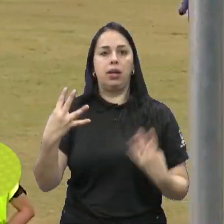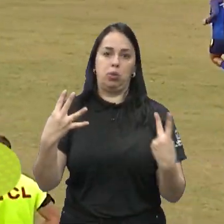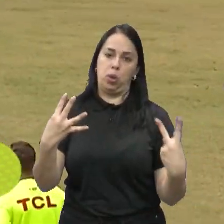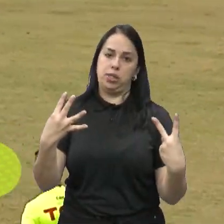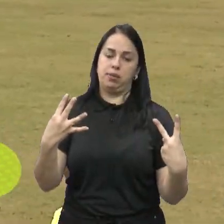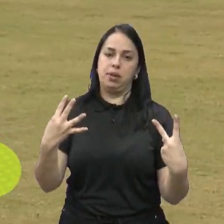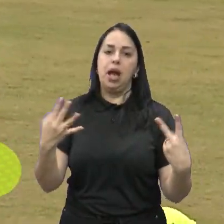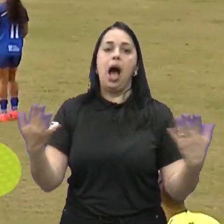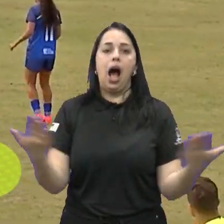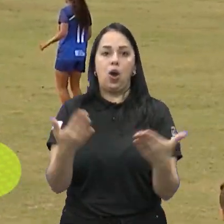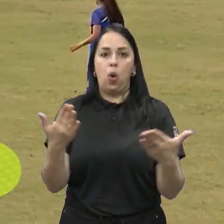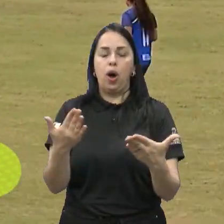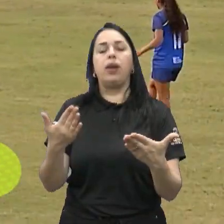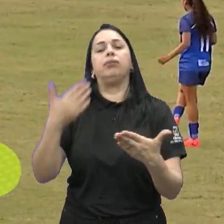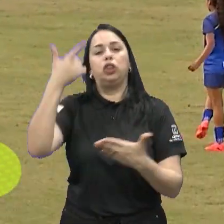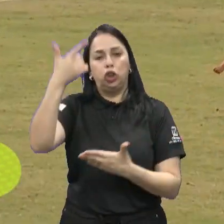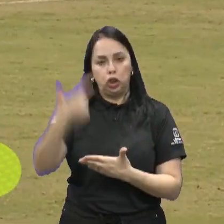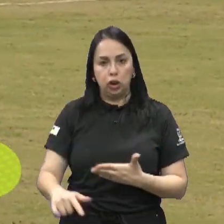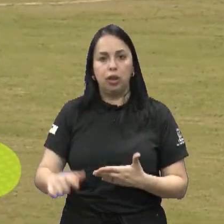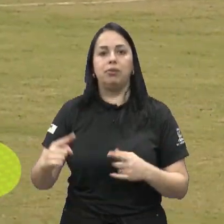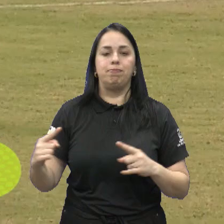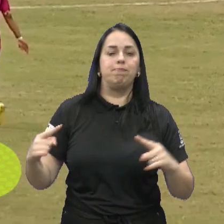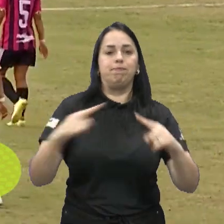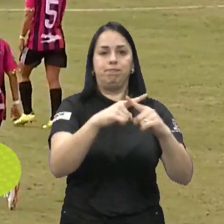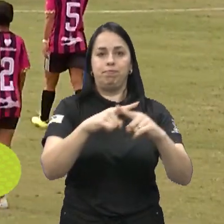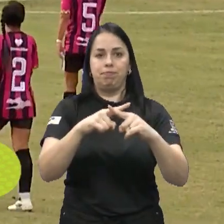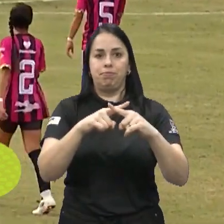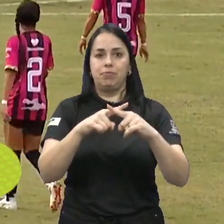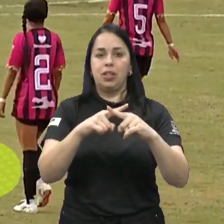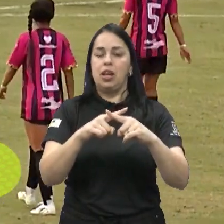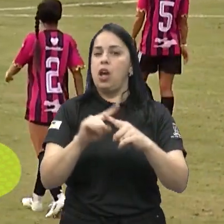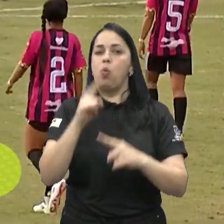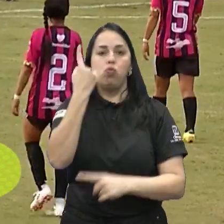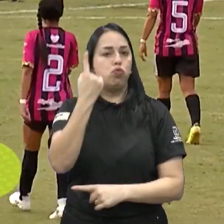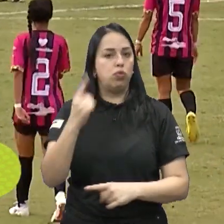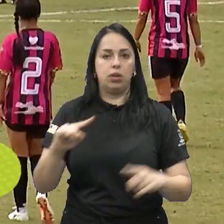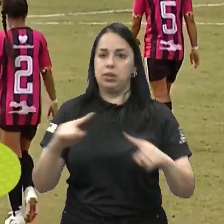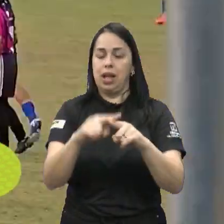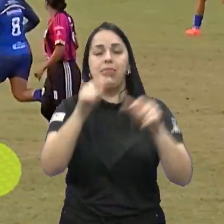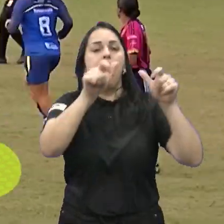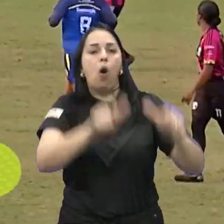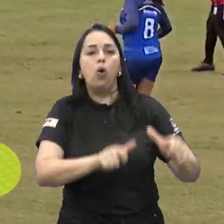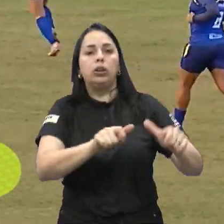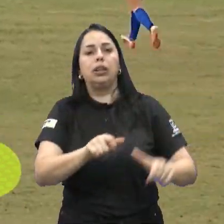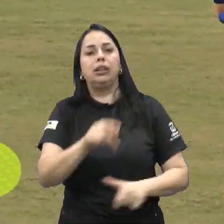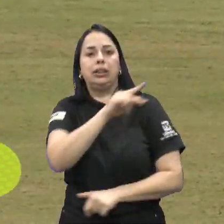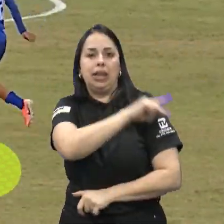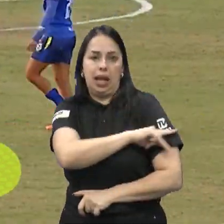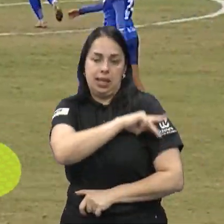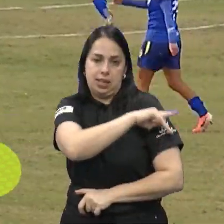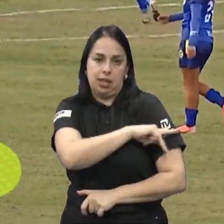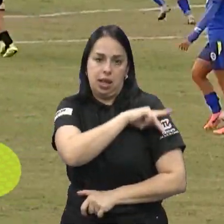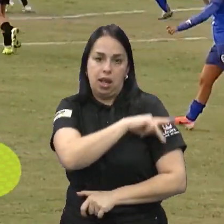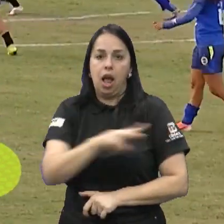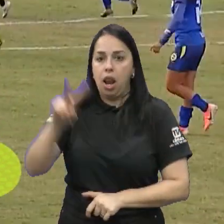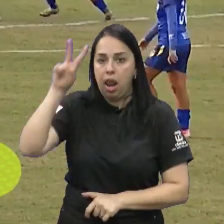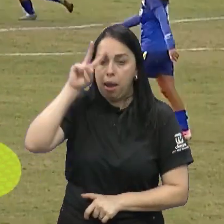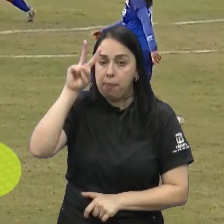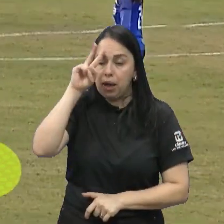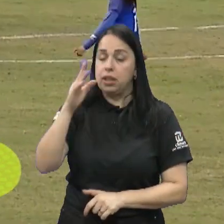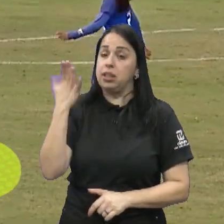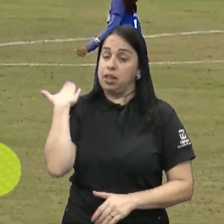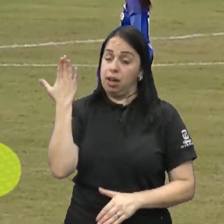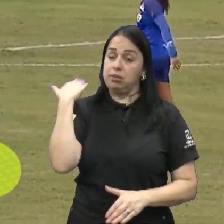a decisão, mais uma vez, que será em jogo único, será lá em Teresina. Lembrando que, através de sorteio, ficou definido